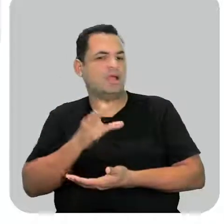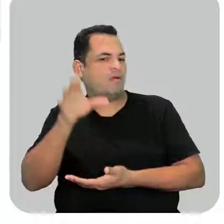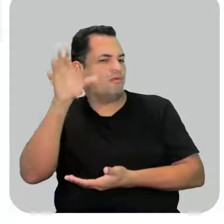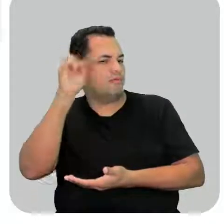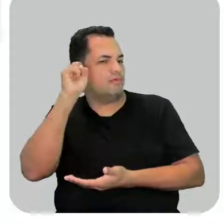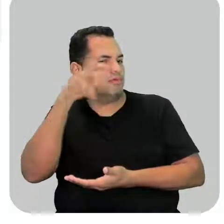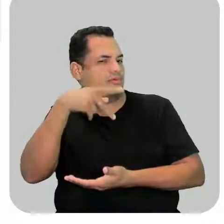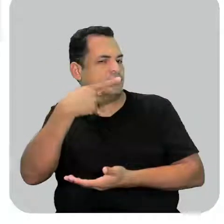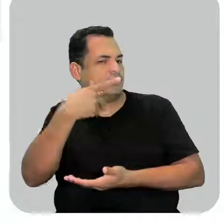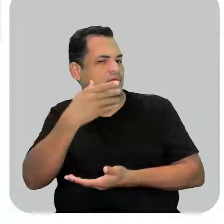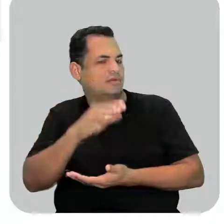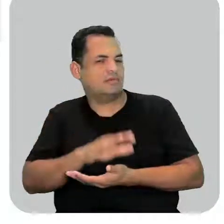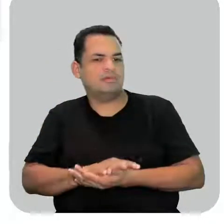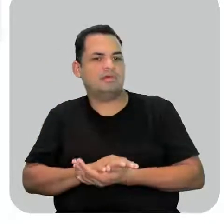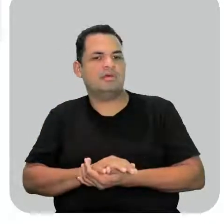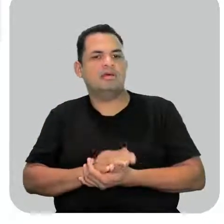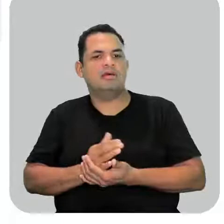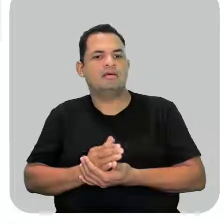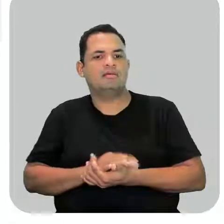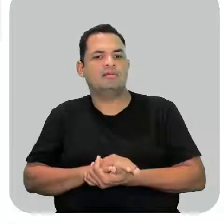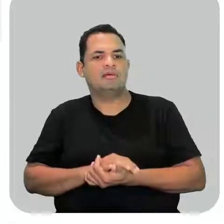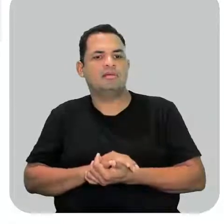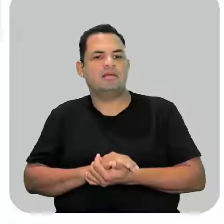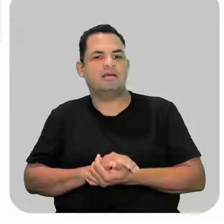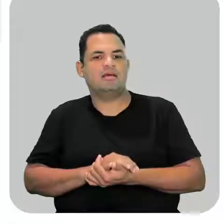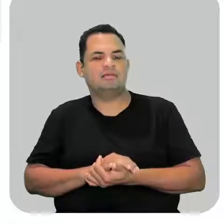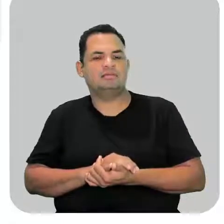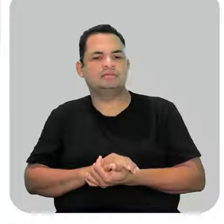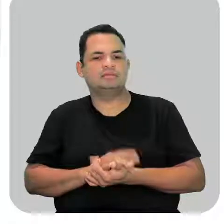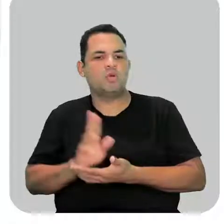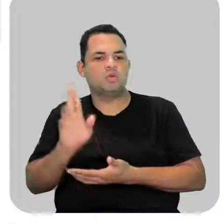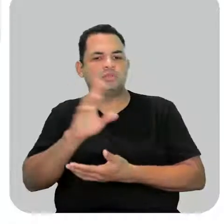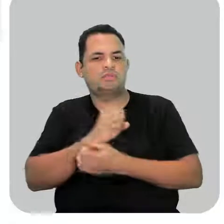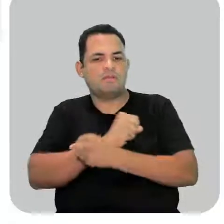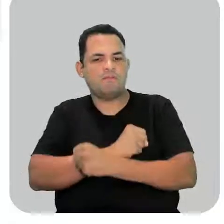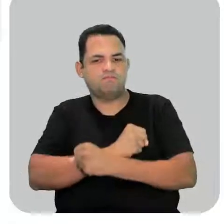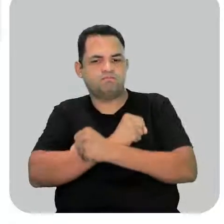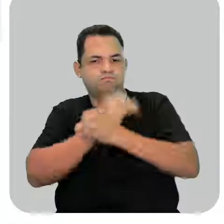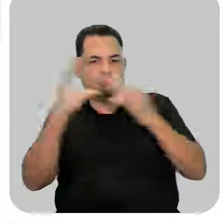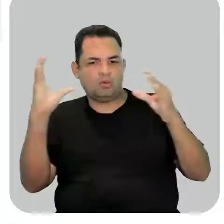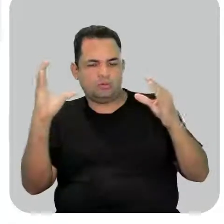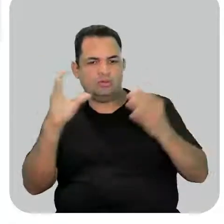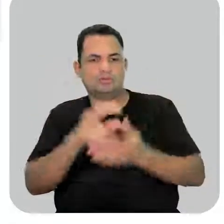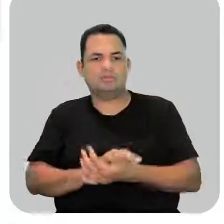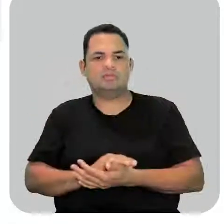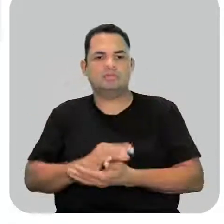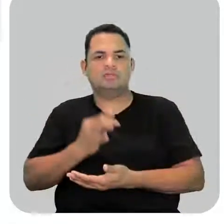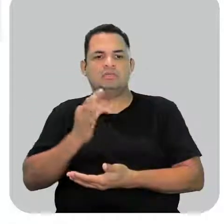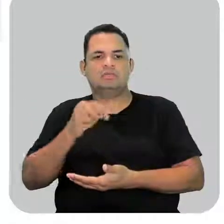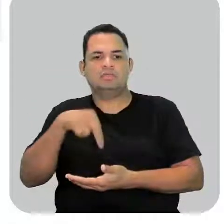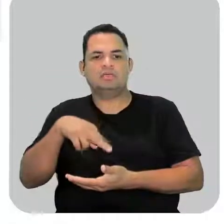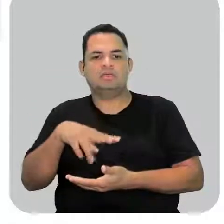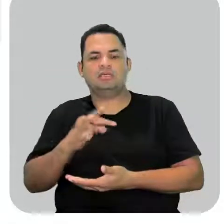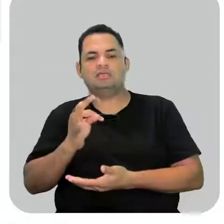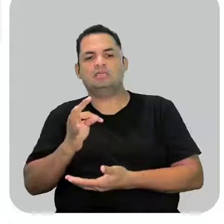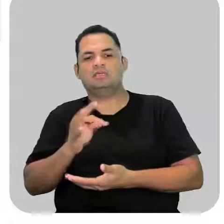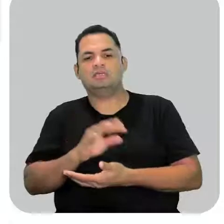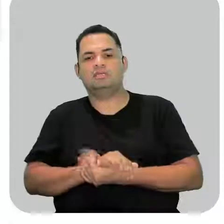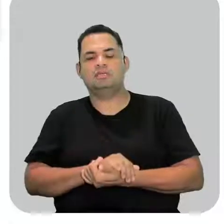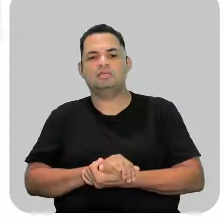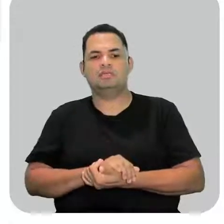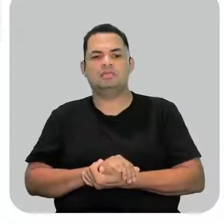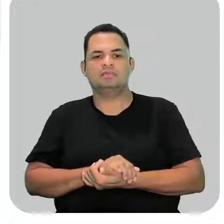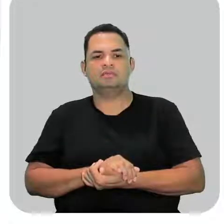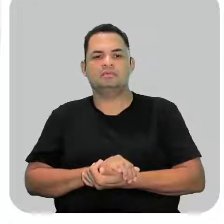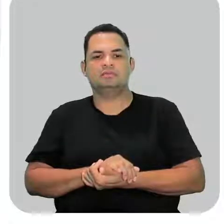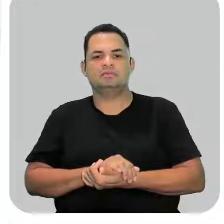nomezinho? Principalmente em desenho animado, quando vai ter o uso de explosivos. Aí aparece lá TNT na dinamite, ou